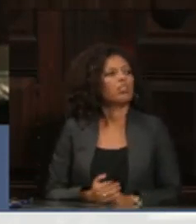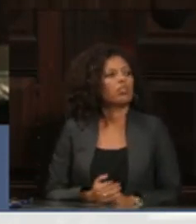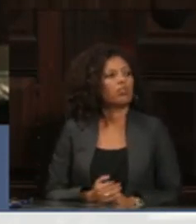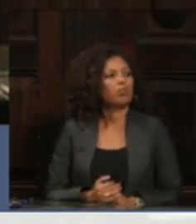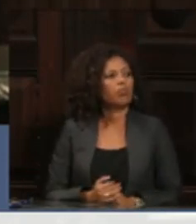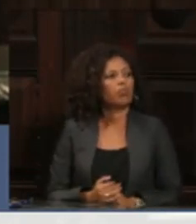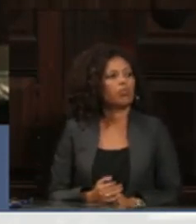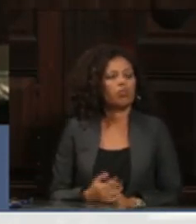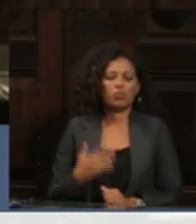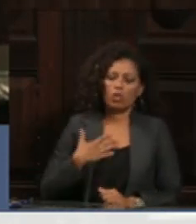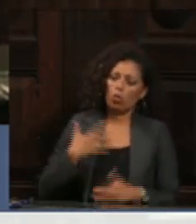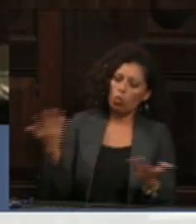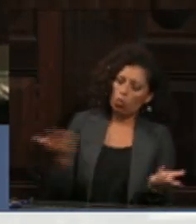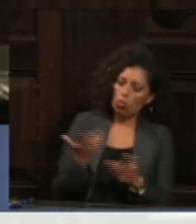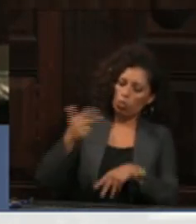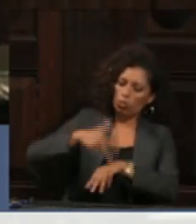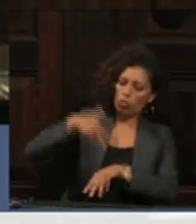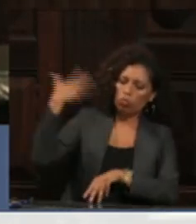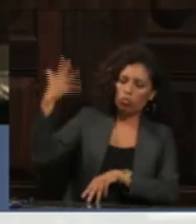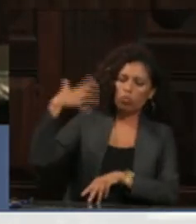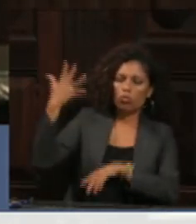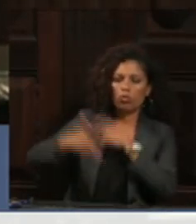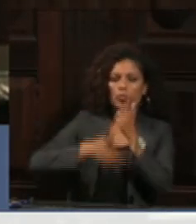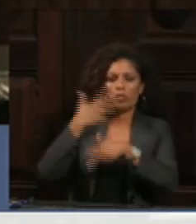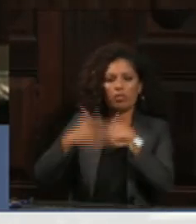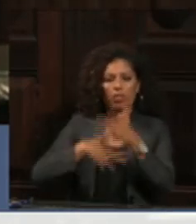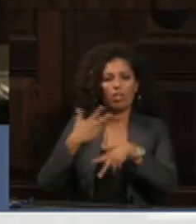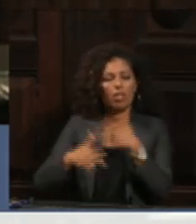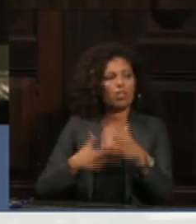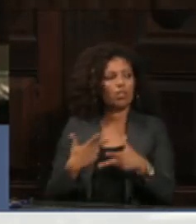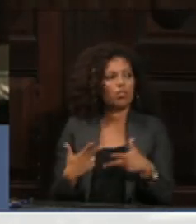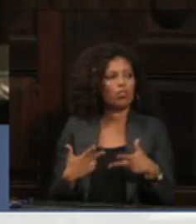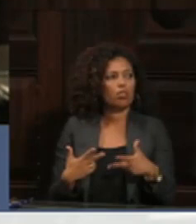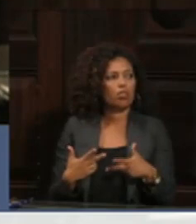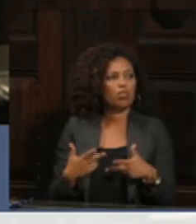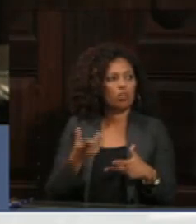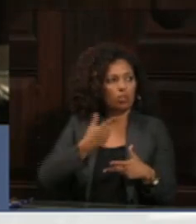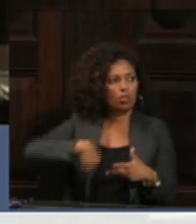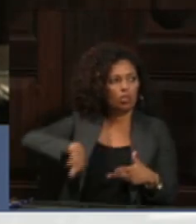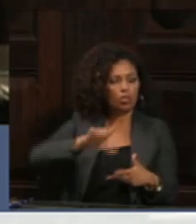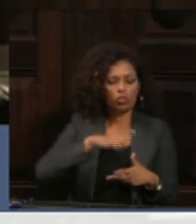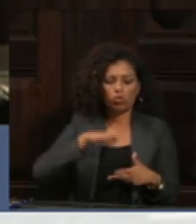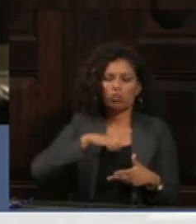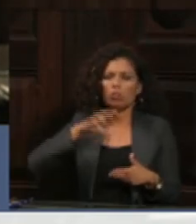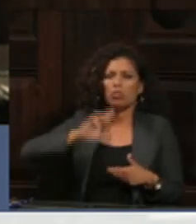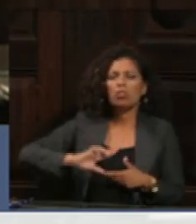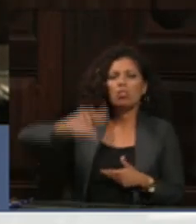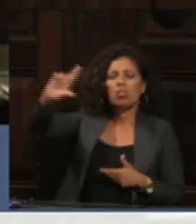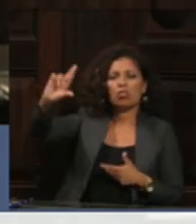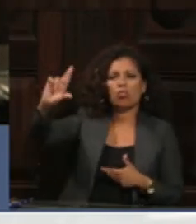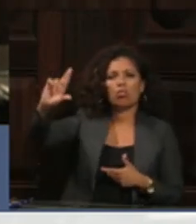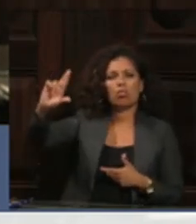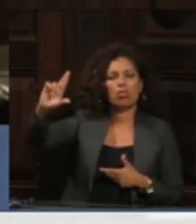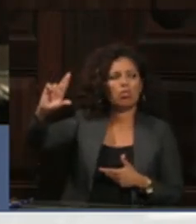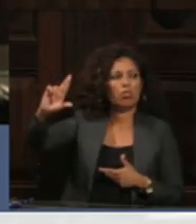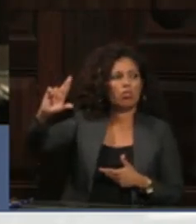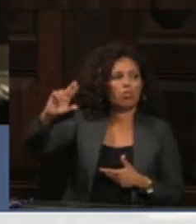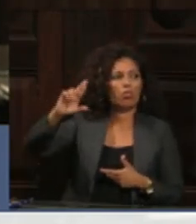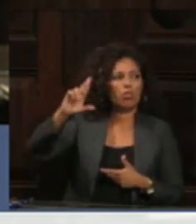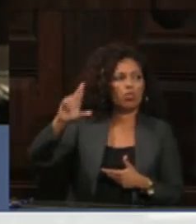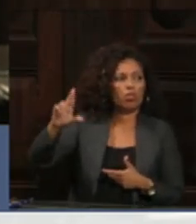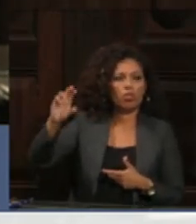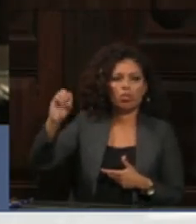Uso a tribuna para dizer que nós temos a responsabilidade,